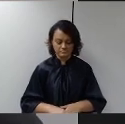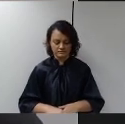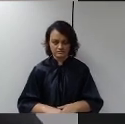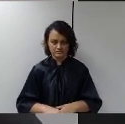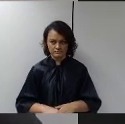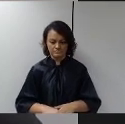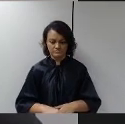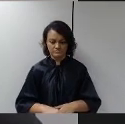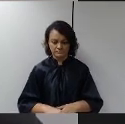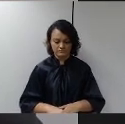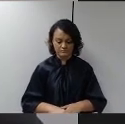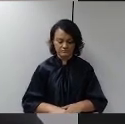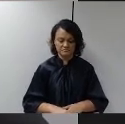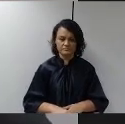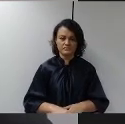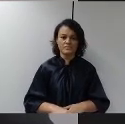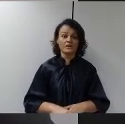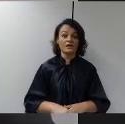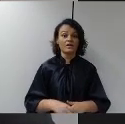Estou apregoando o RESP